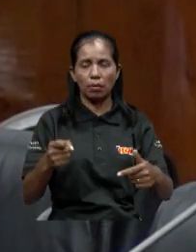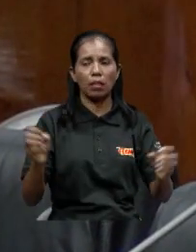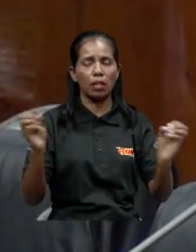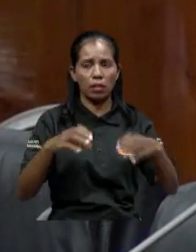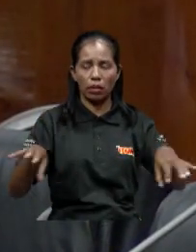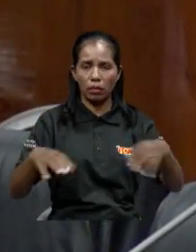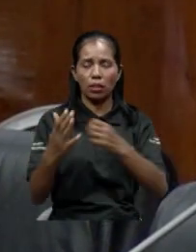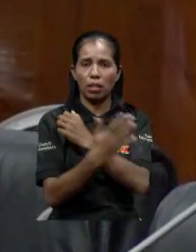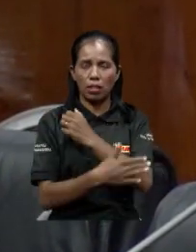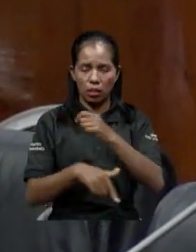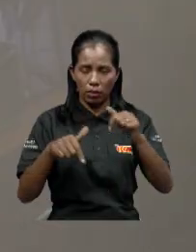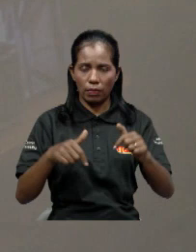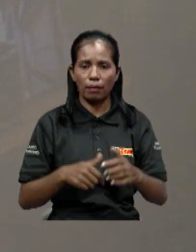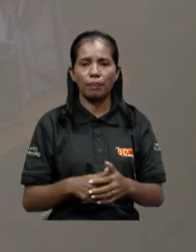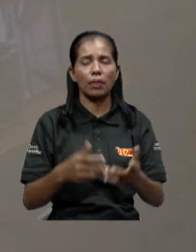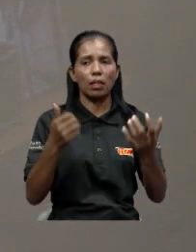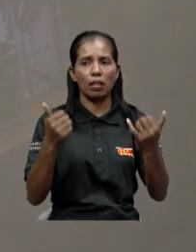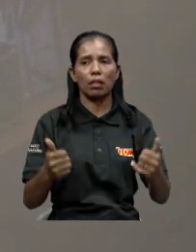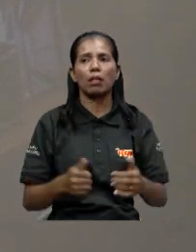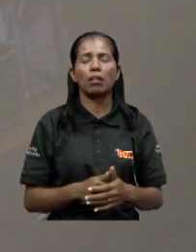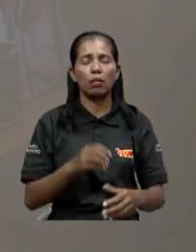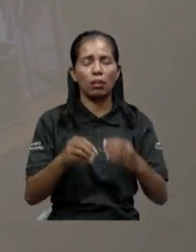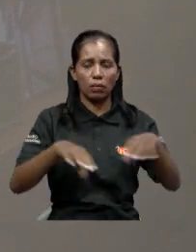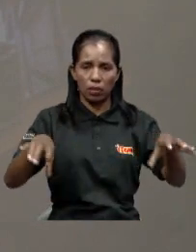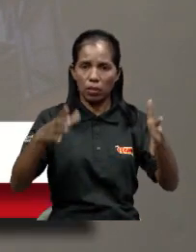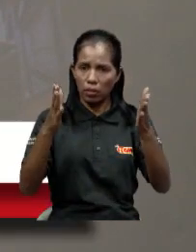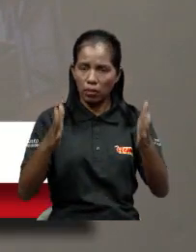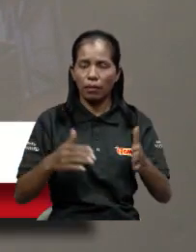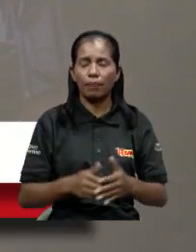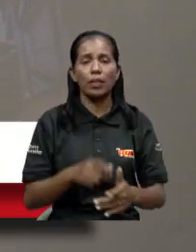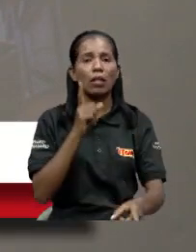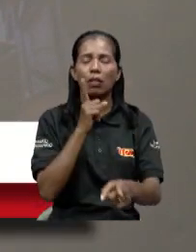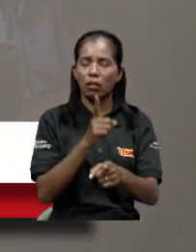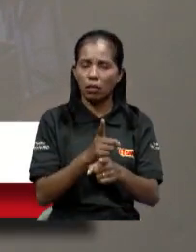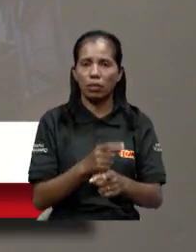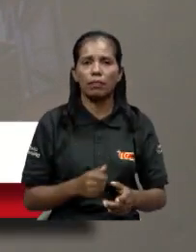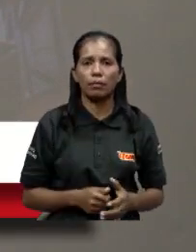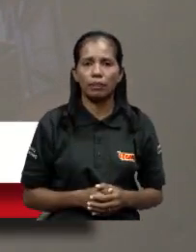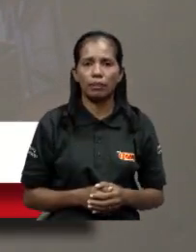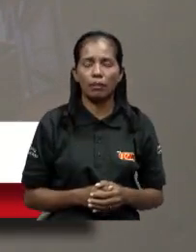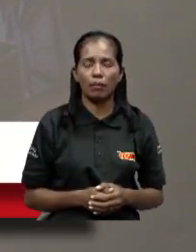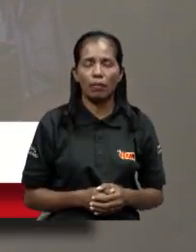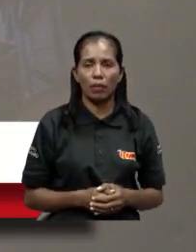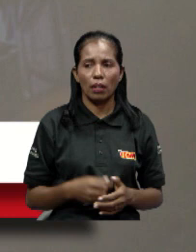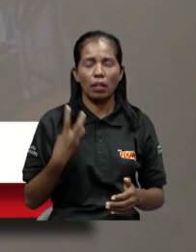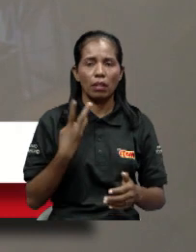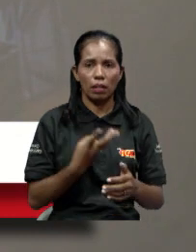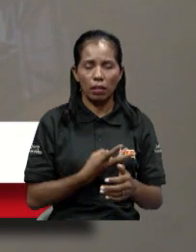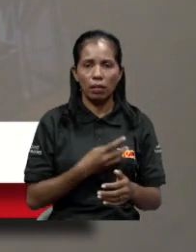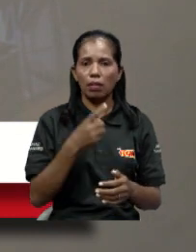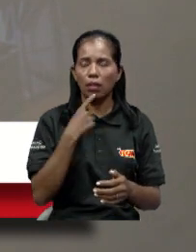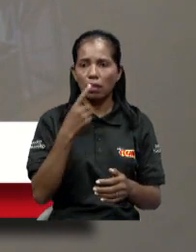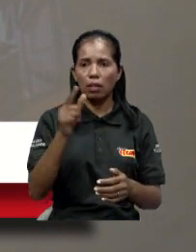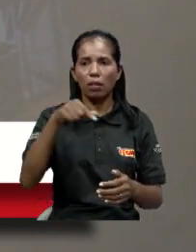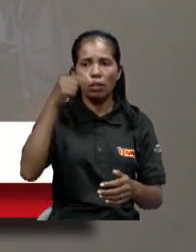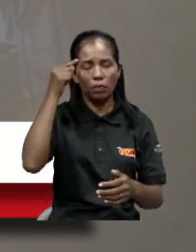relarang. Agora, quando falei para funcionários, los duni ita, às vezes ita dun malo,